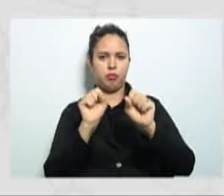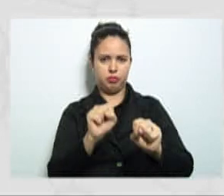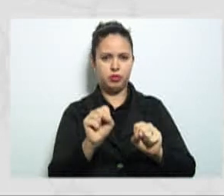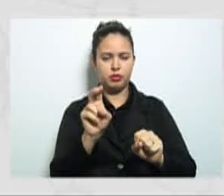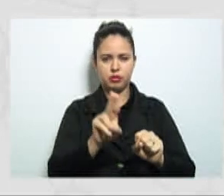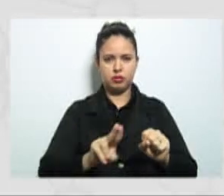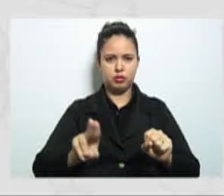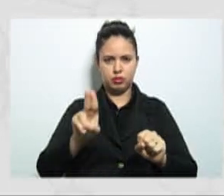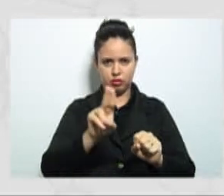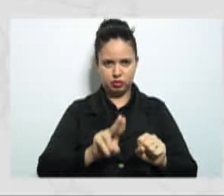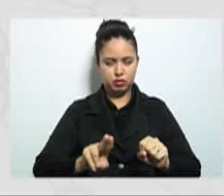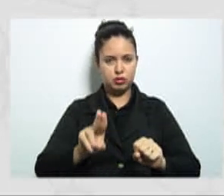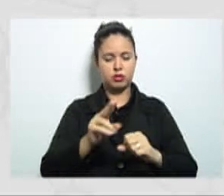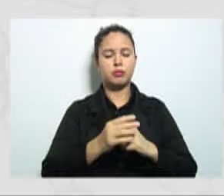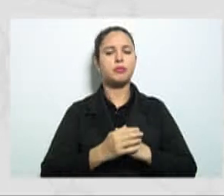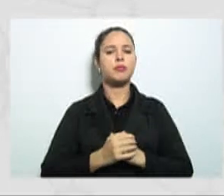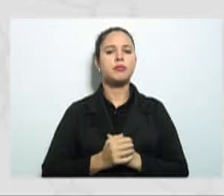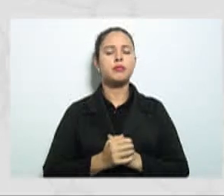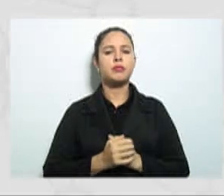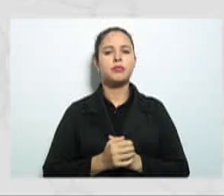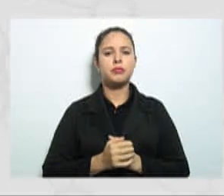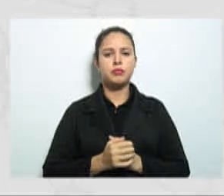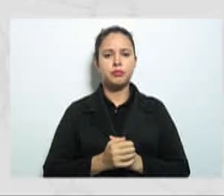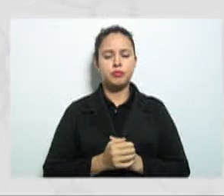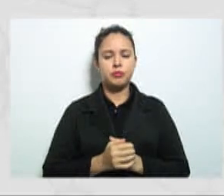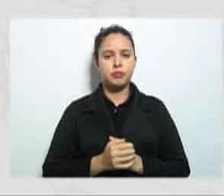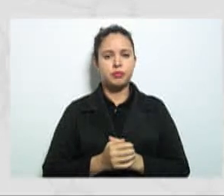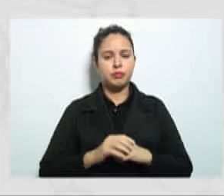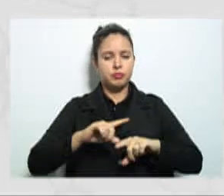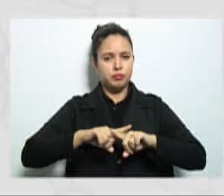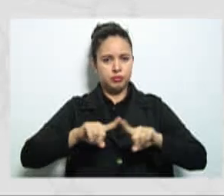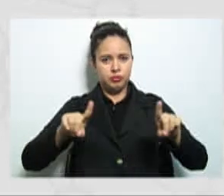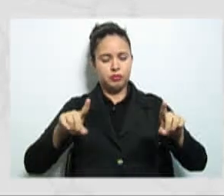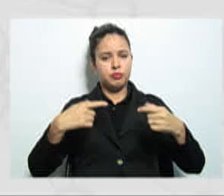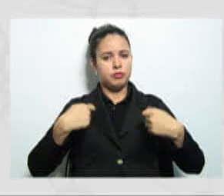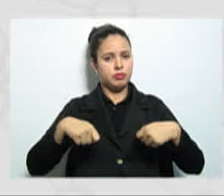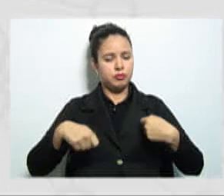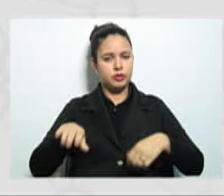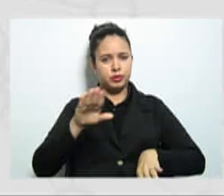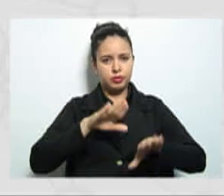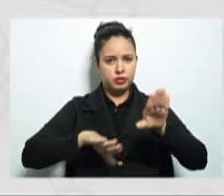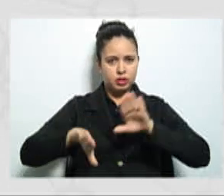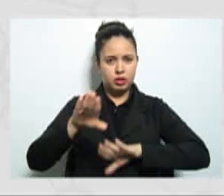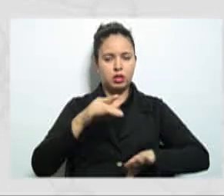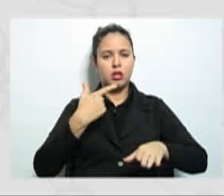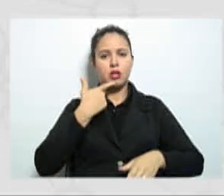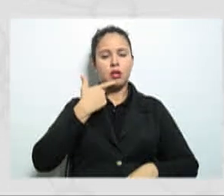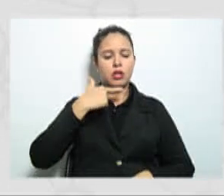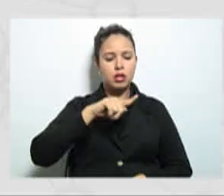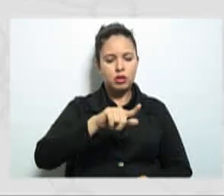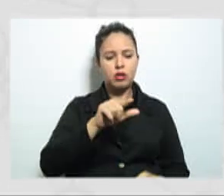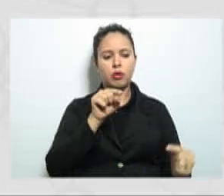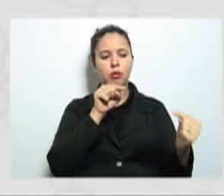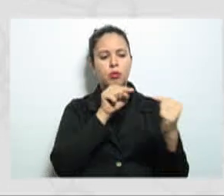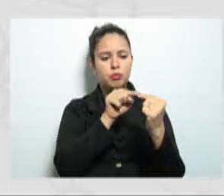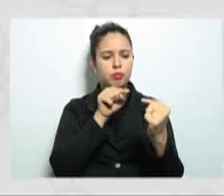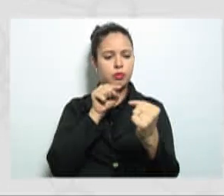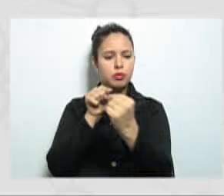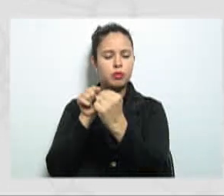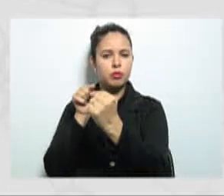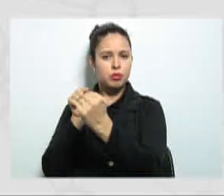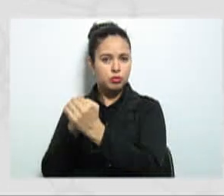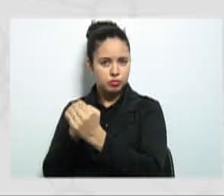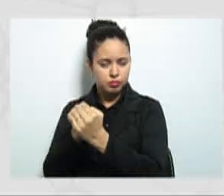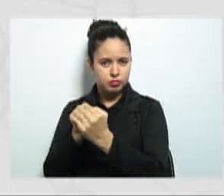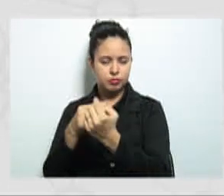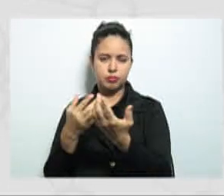um filtro, né? A gente sempre observe qual linguagem adequada a gente deve escolher para cada momento. Se